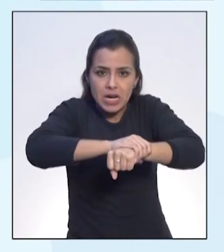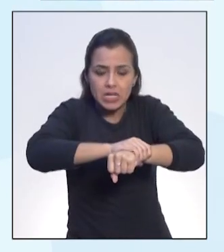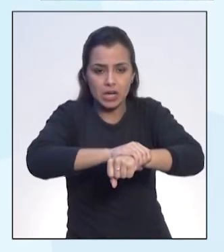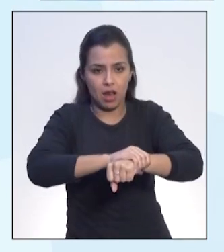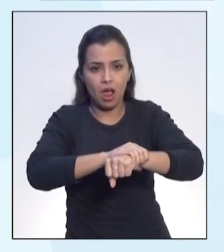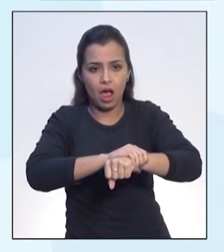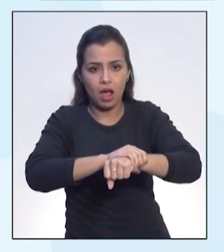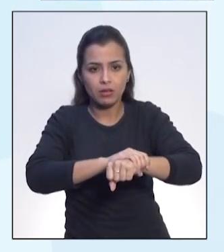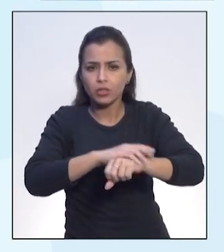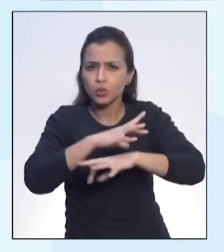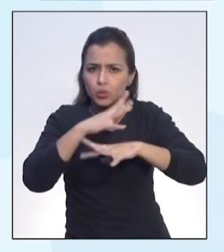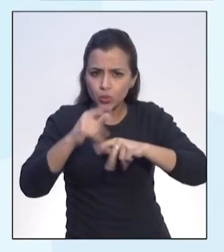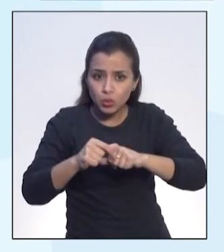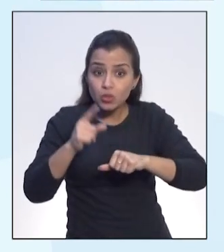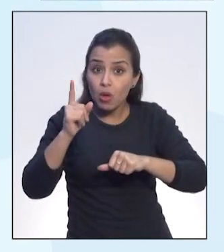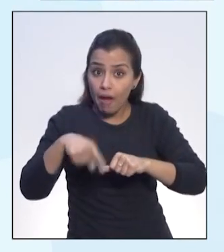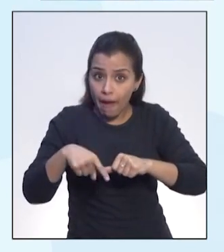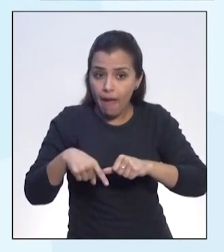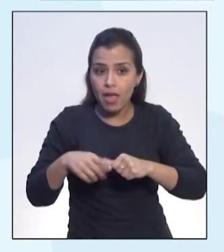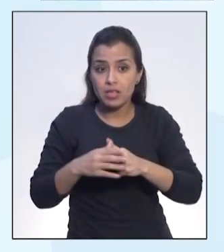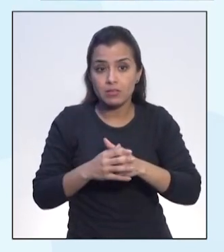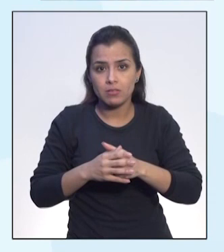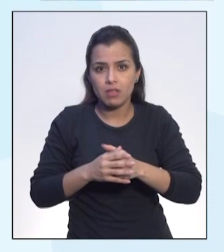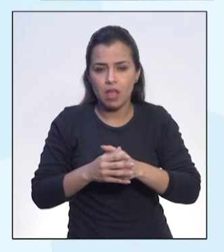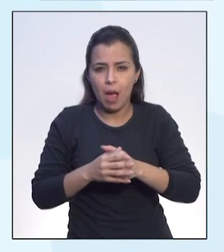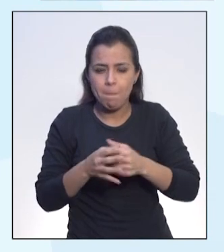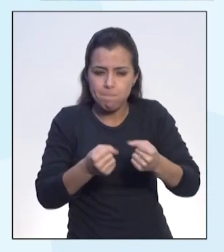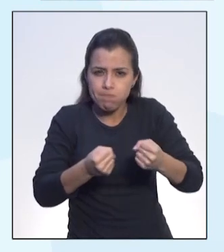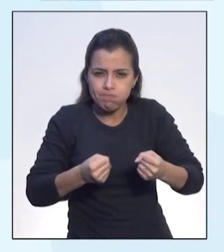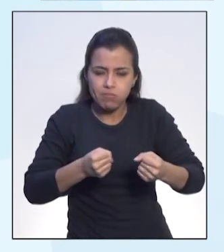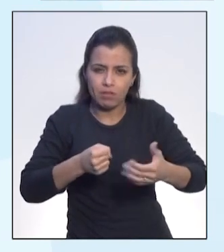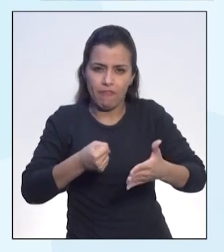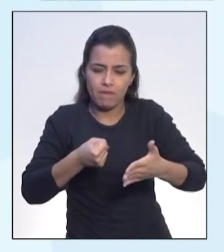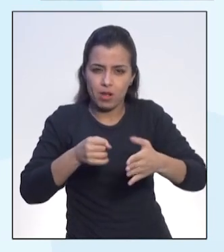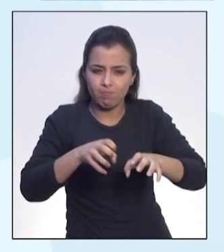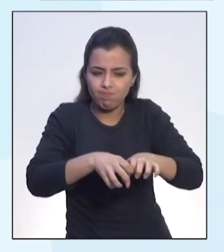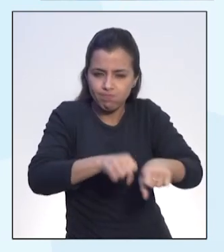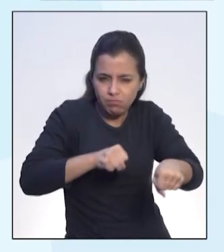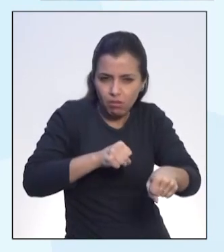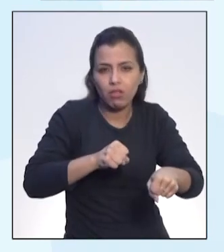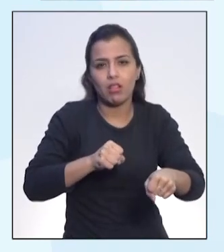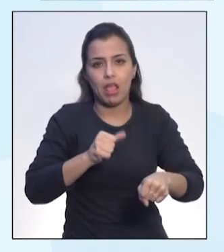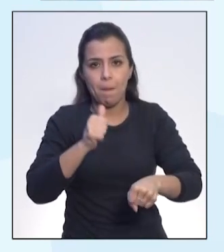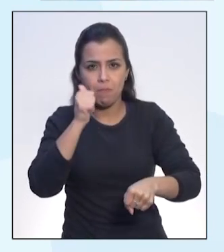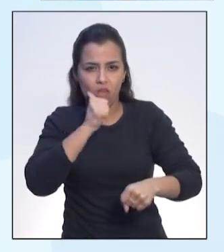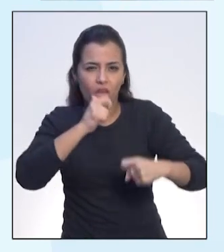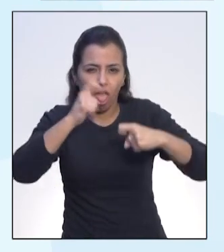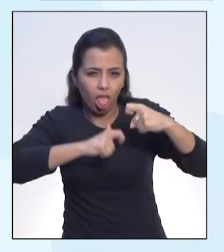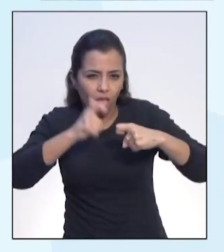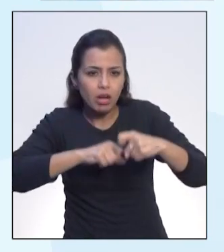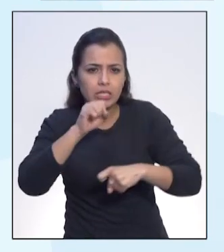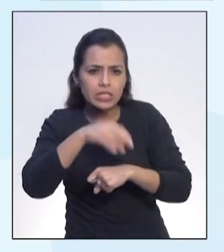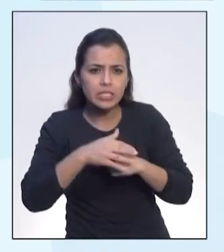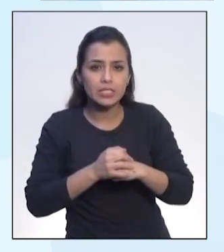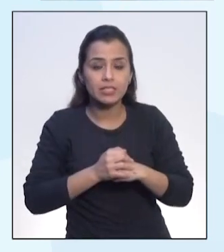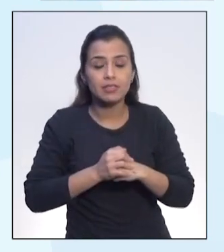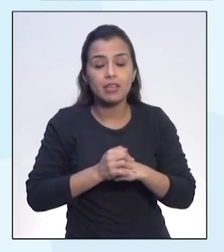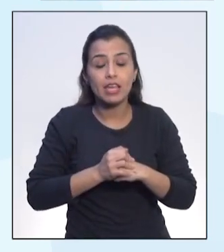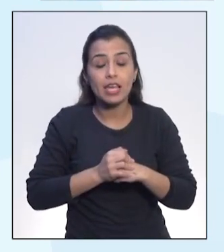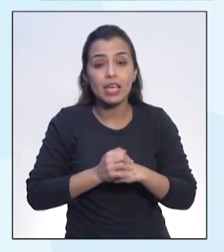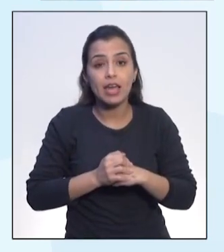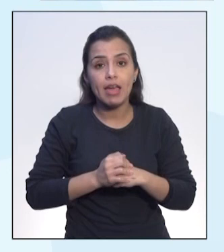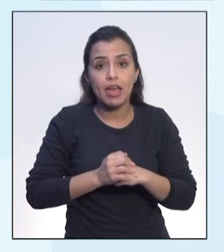são atos de violência física, forçar atos sexuais desconfortáveis, impedir a mulher de prevenir a gravidez